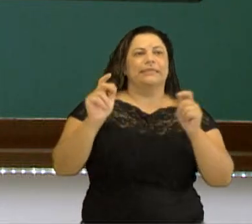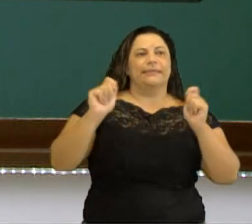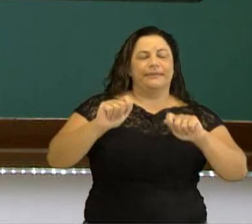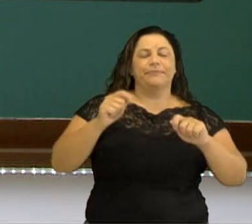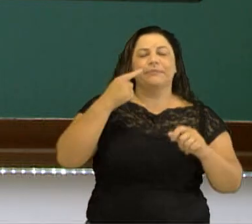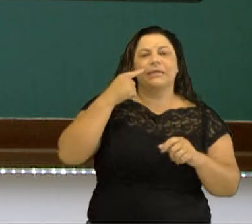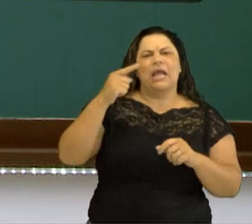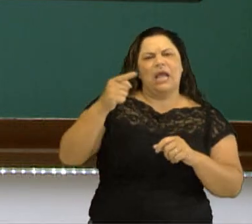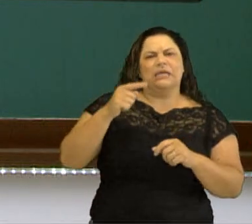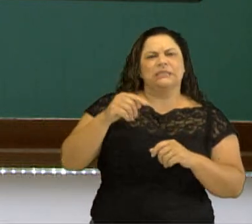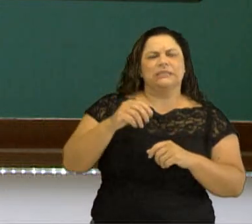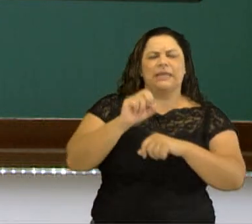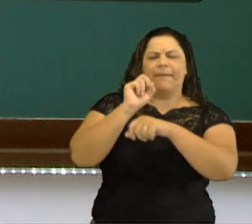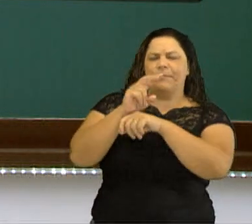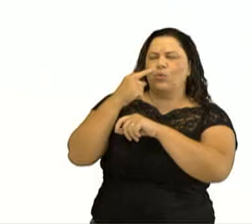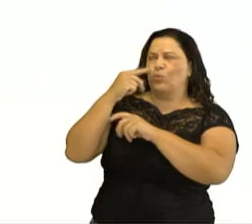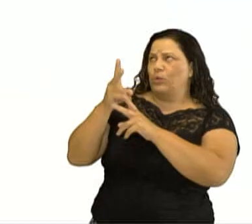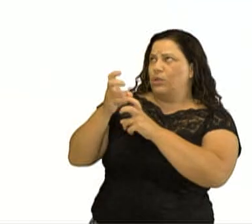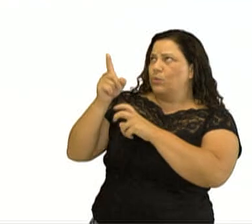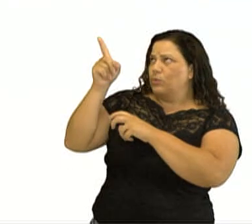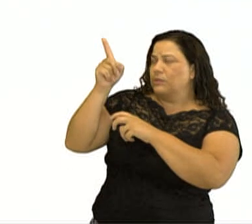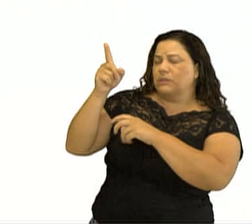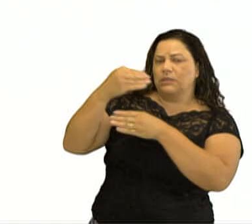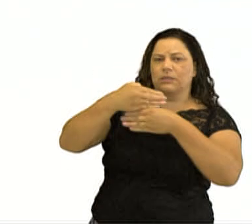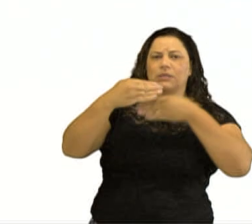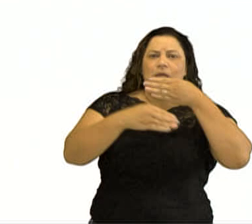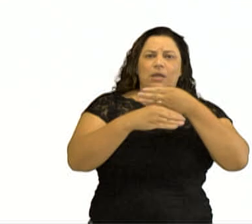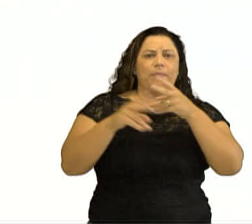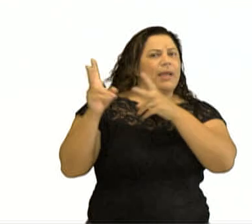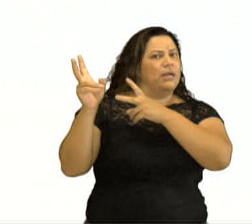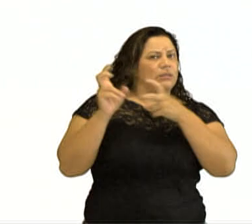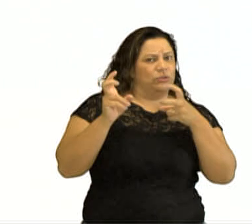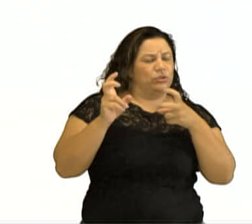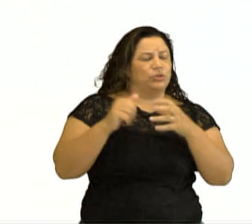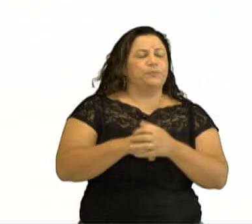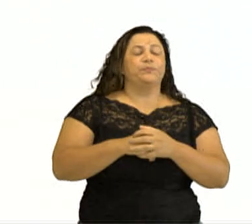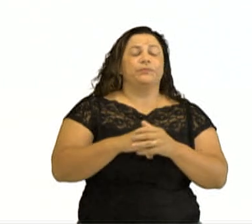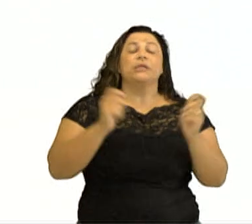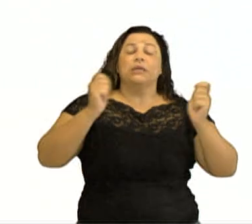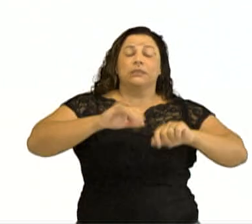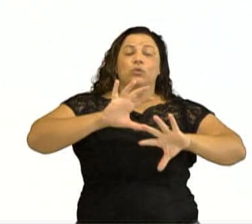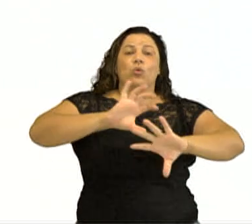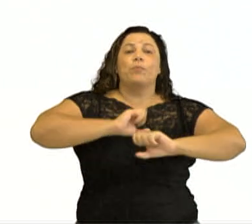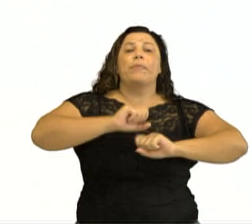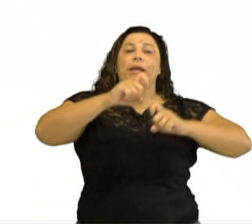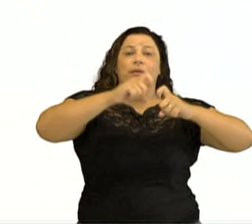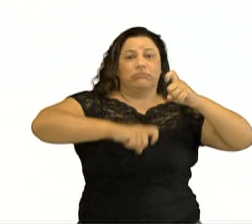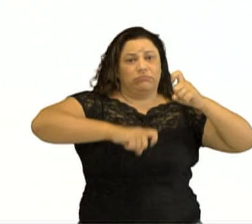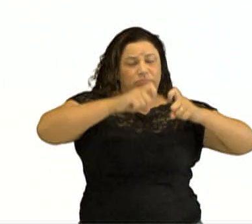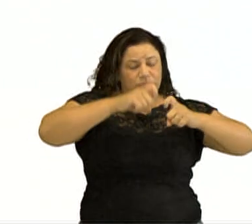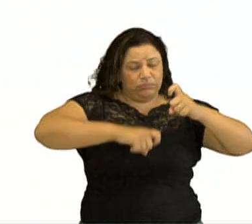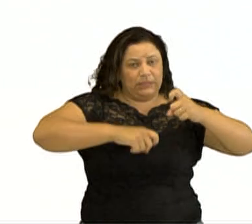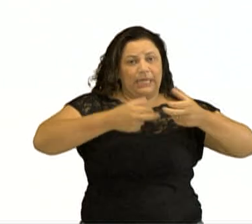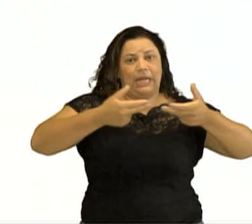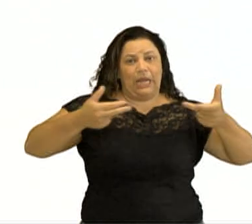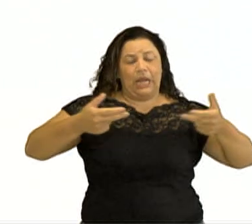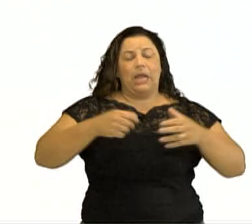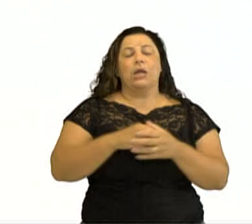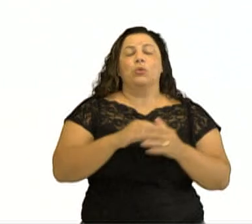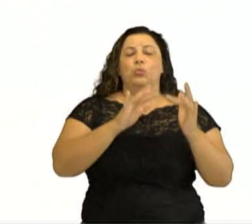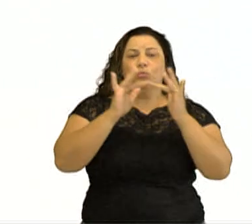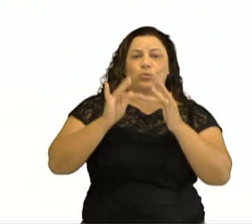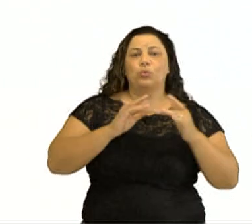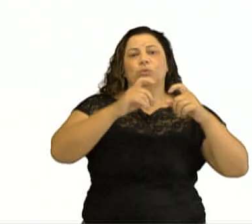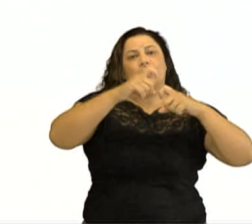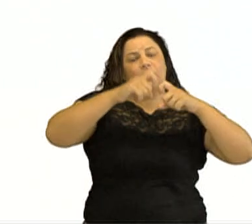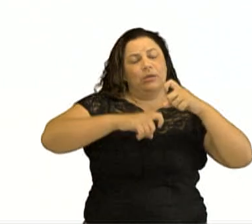humano, aquele vírus ali da imagem. Essa é uma infecção sexualmente transmissível, então ela é transmitida pelo contato